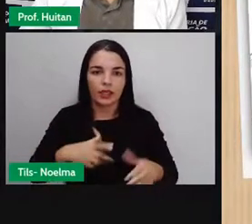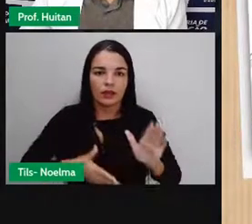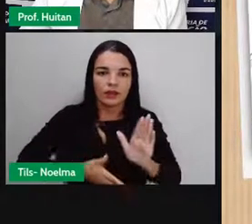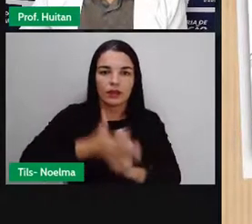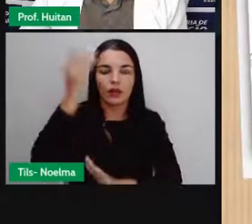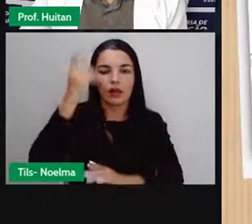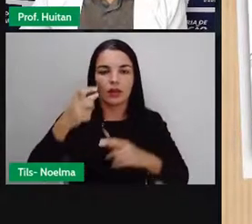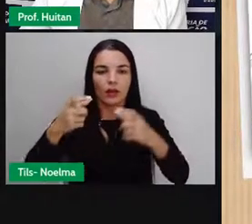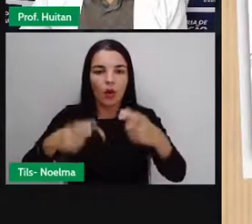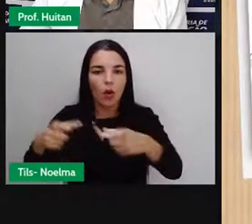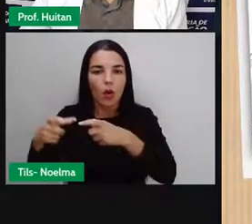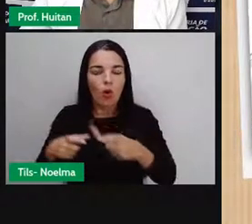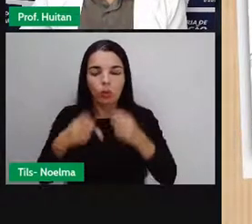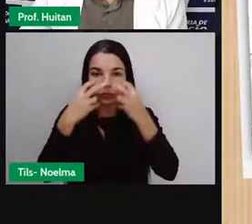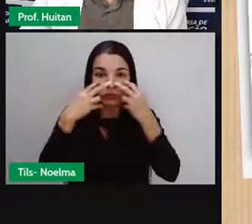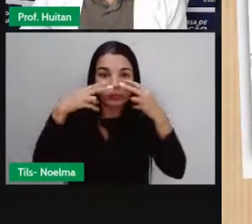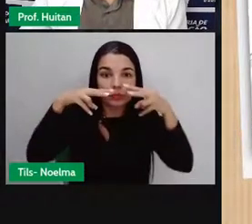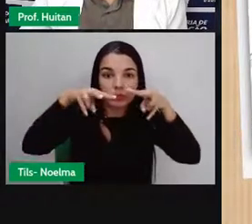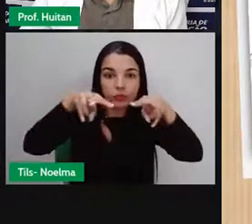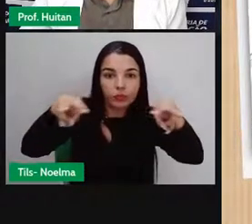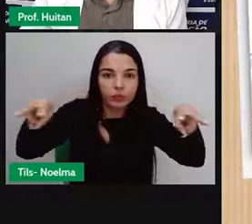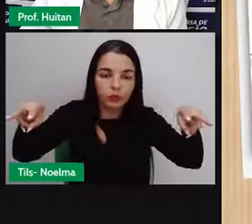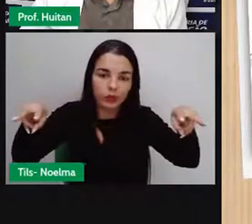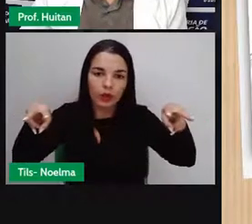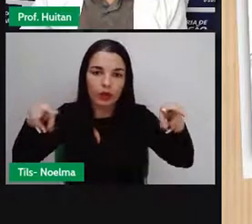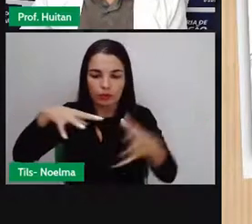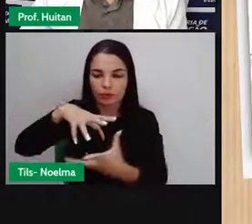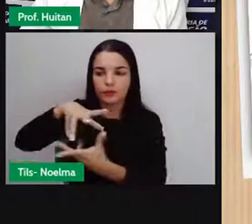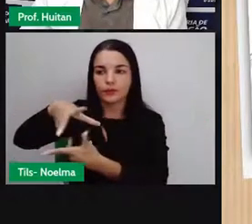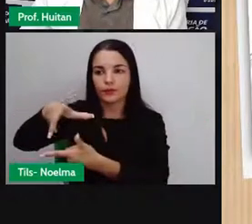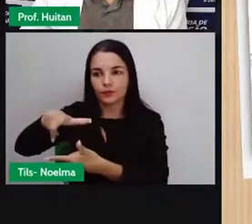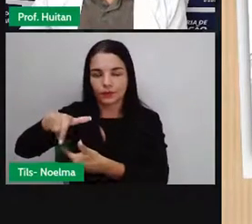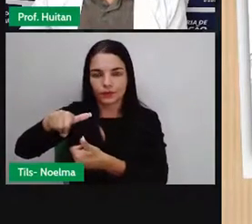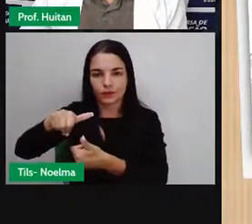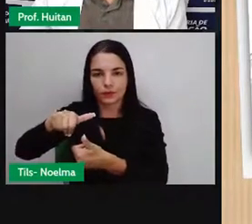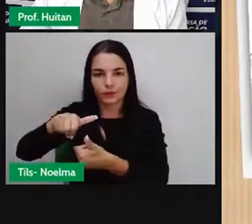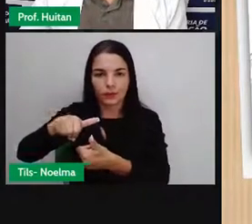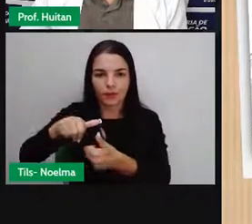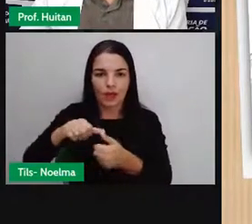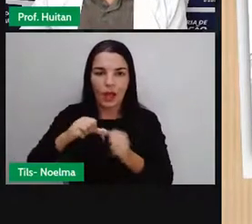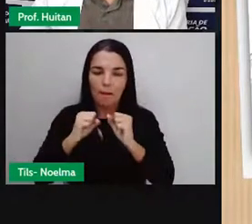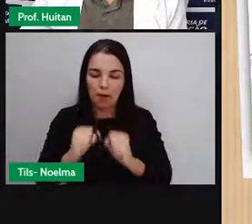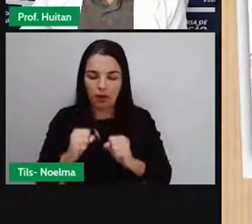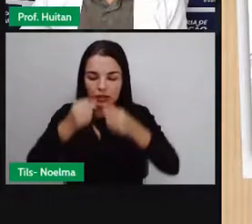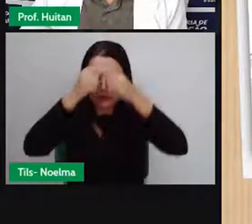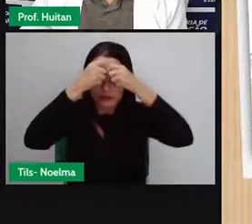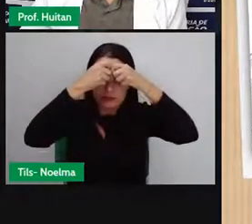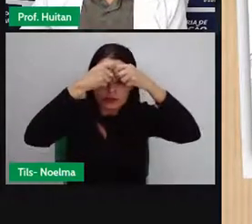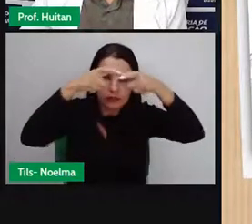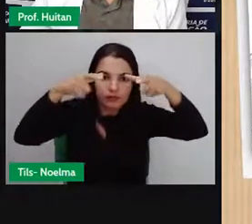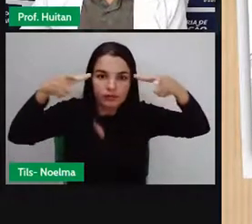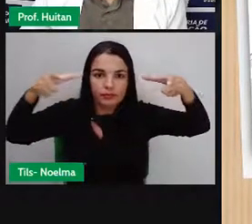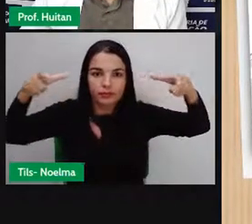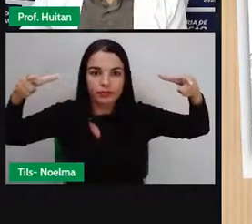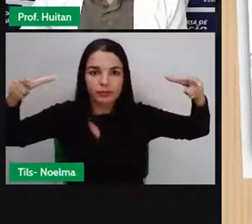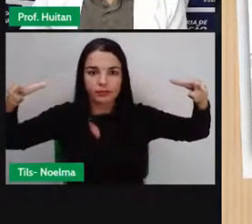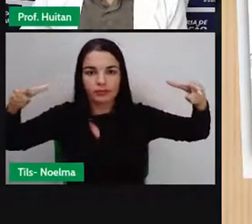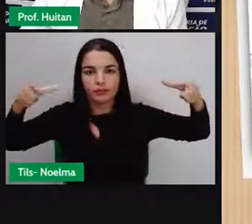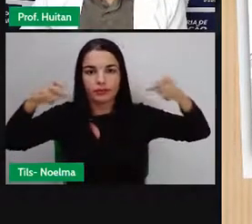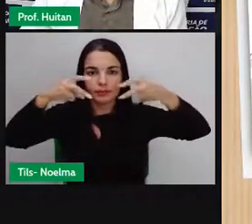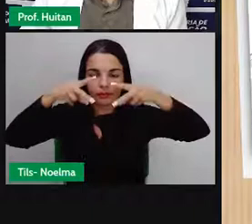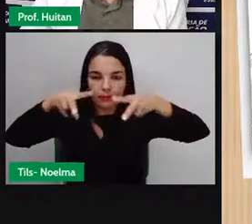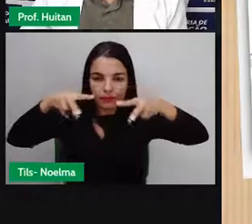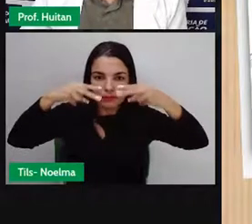viajamos o mundo por outros olhos, vejamos o mundo por outros olhos. Para abrir nossa mente e ampliar nossa visão